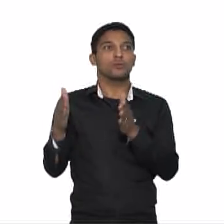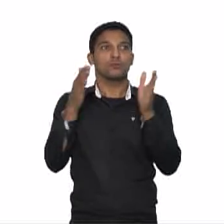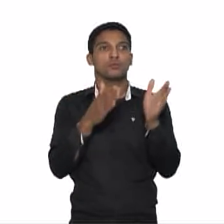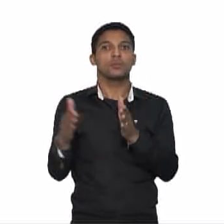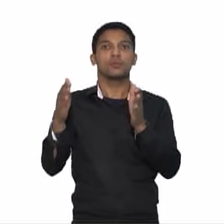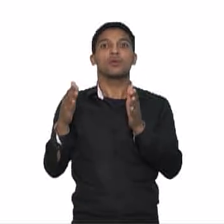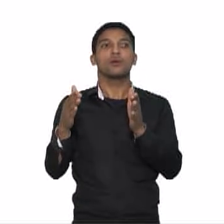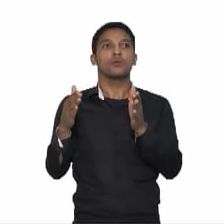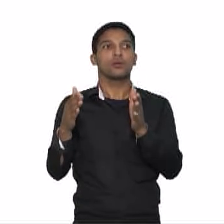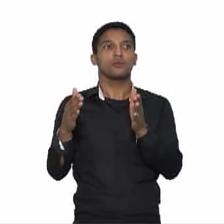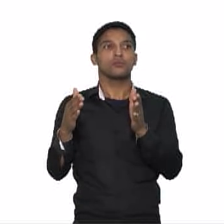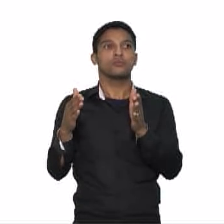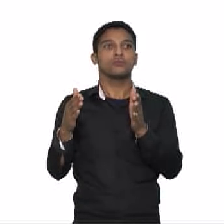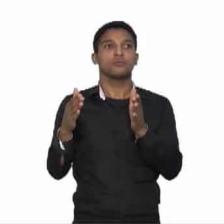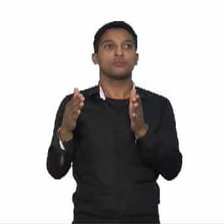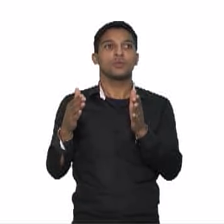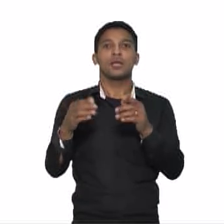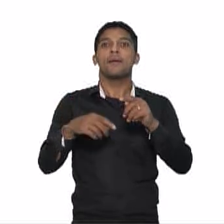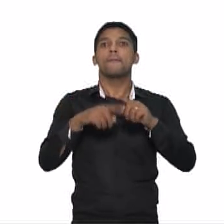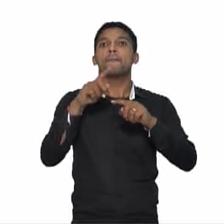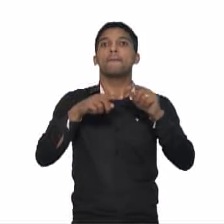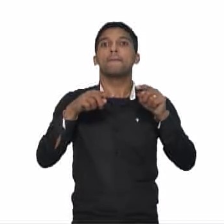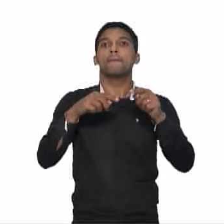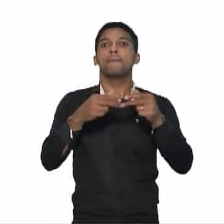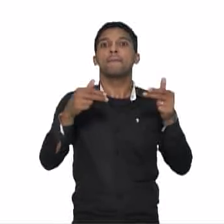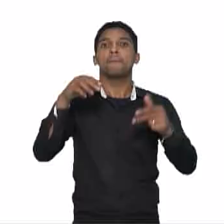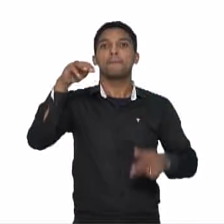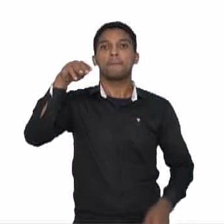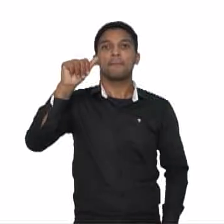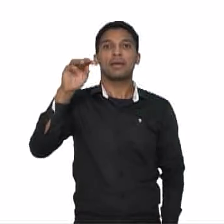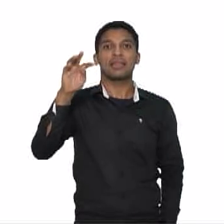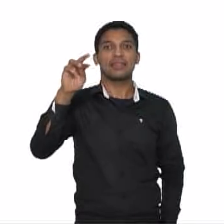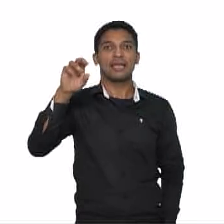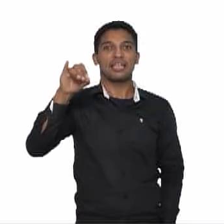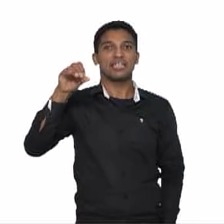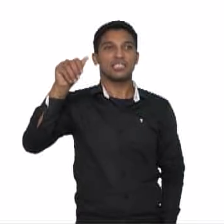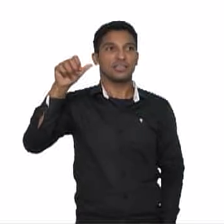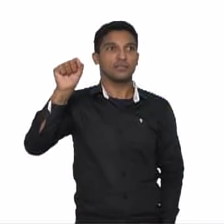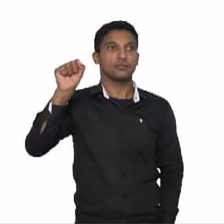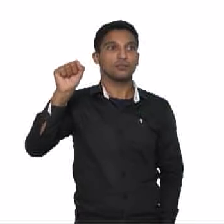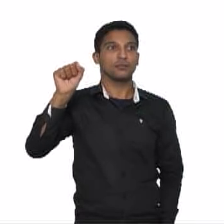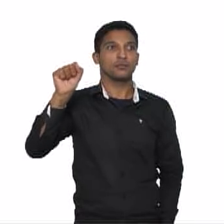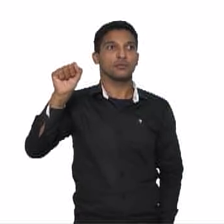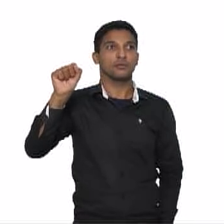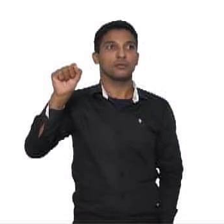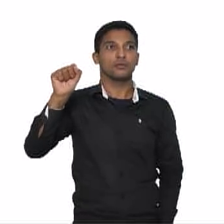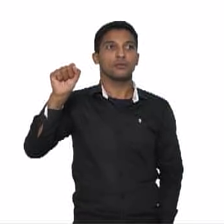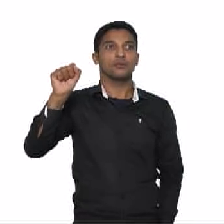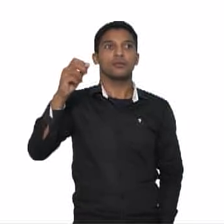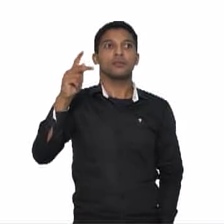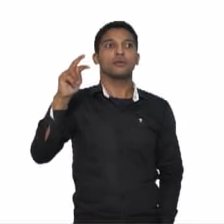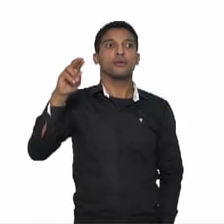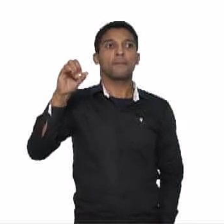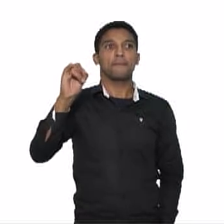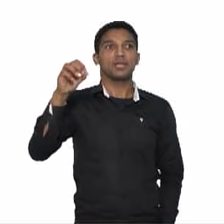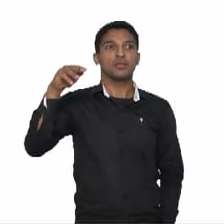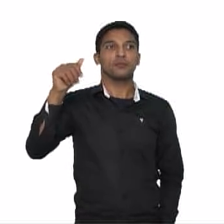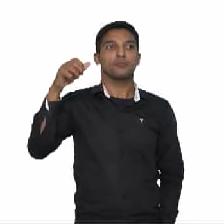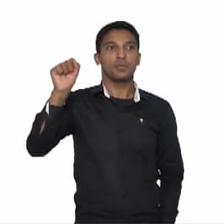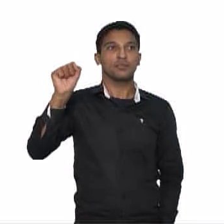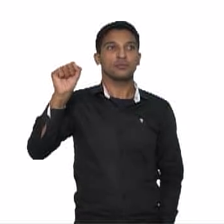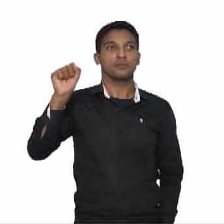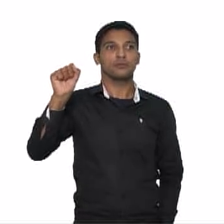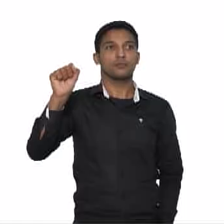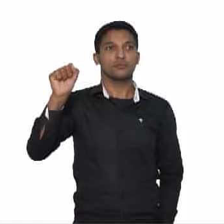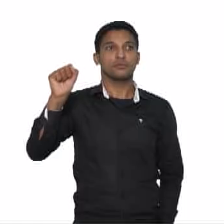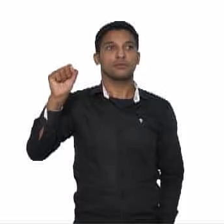sofrem devastações, há incertezas do futuro. Tornam-se necessárias mudanças de comportamento